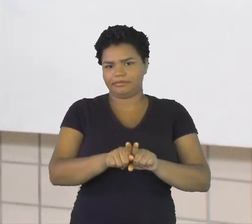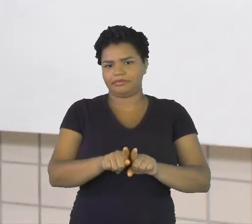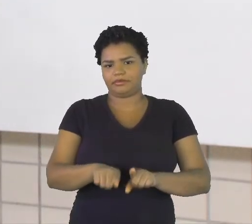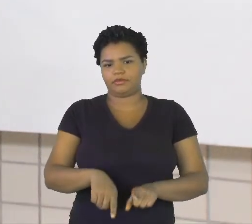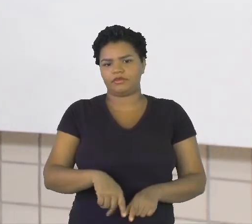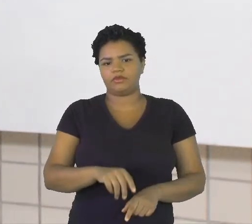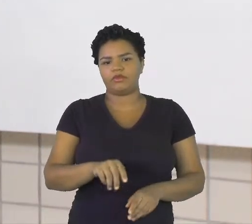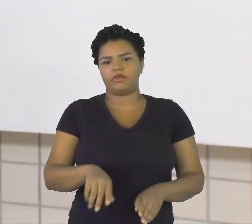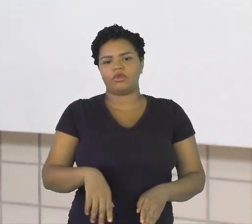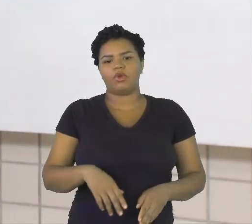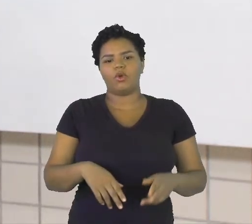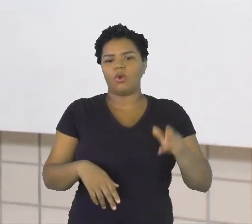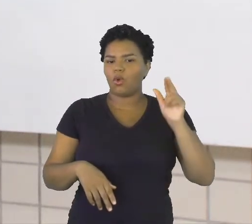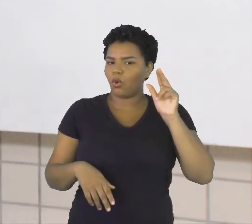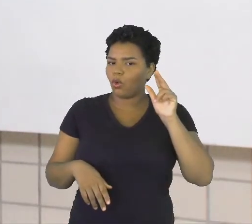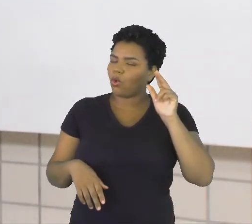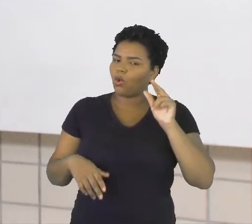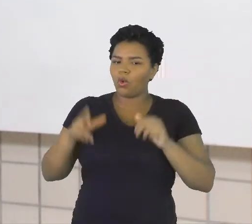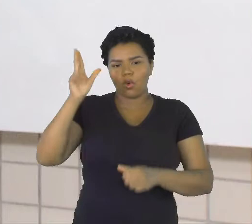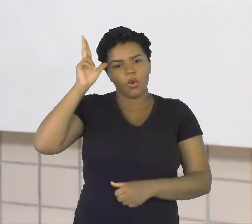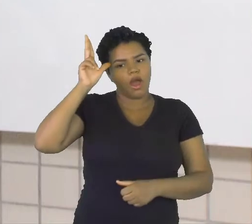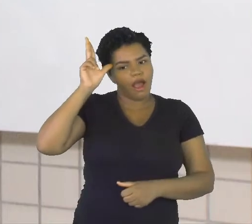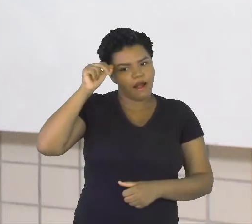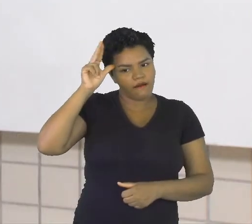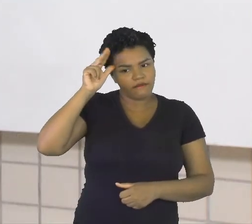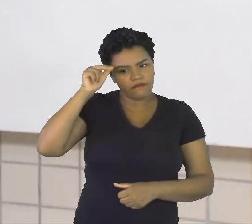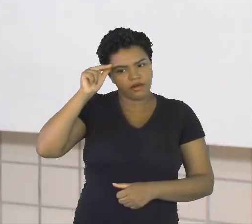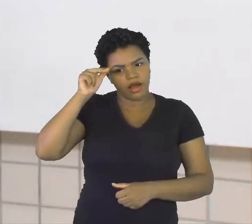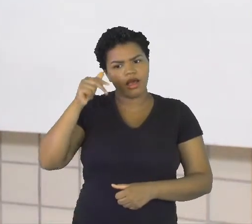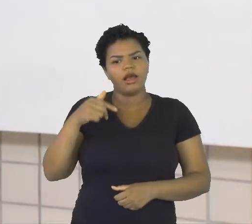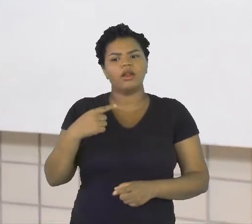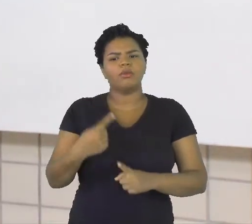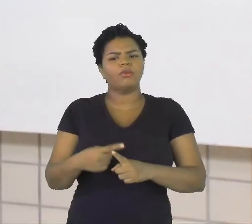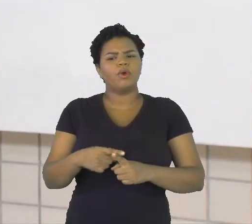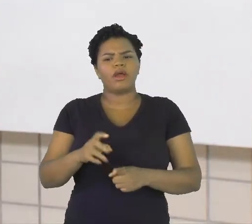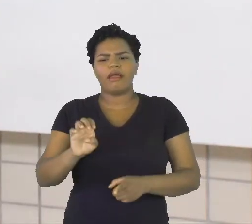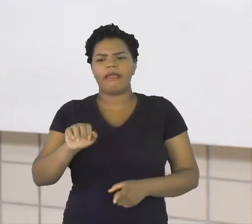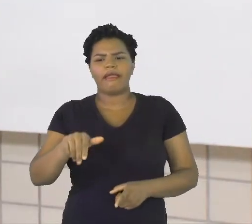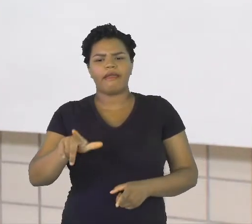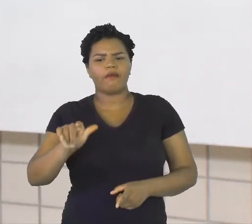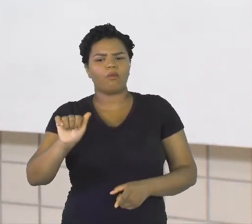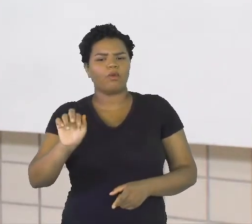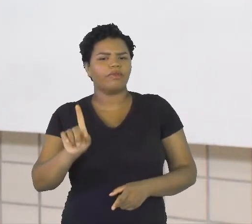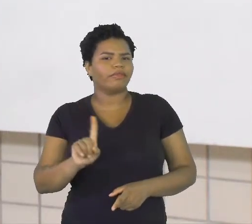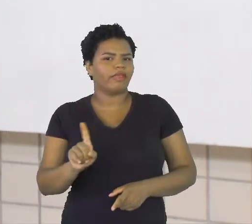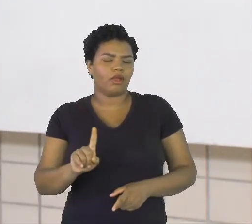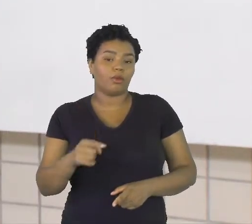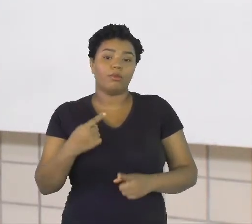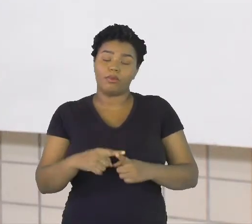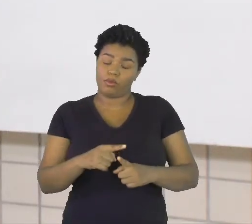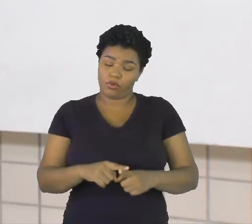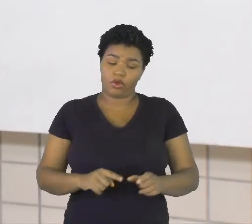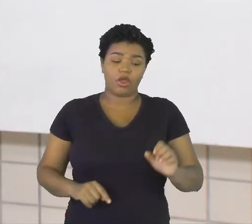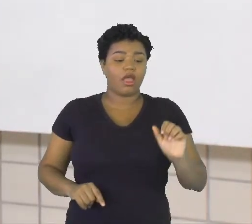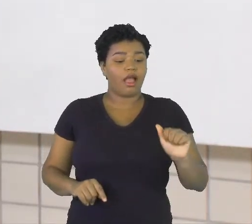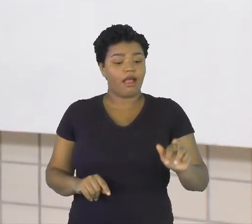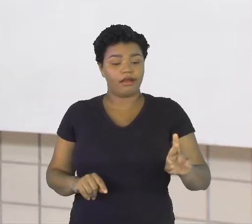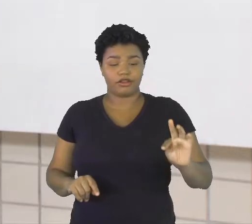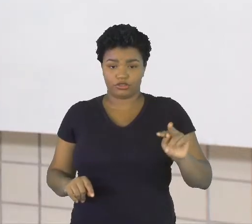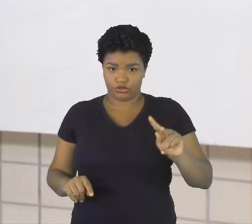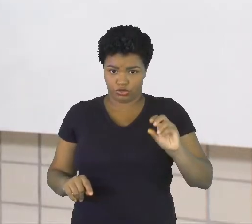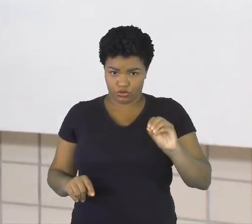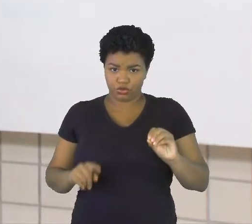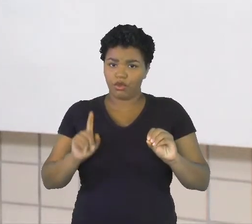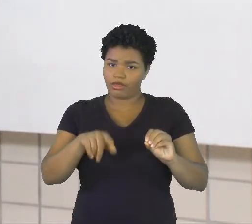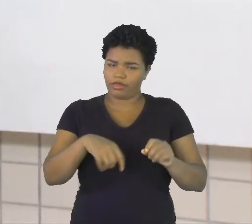cavalo. Por que o cavalo e não a égua? Porque o artigo já está me pedindo um substantivo feminino. O